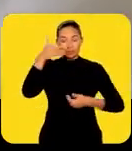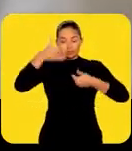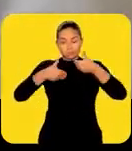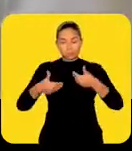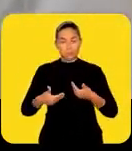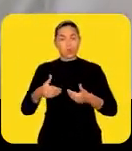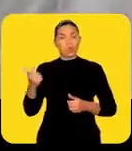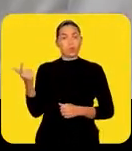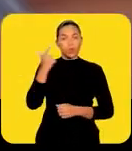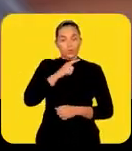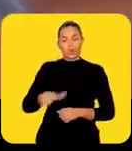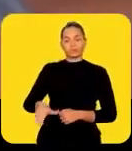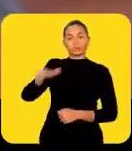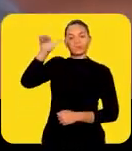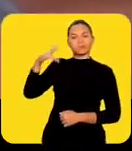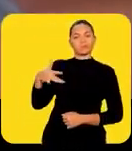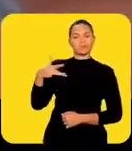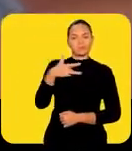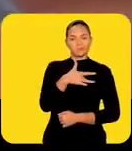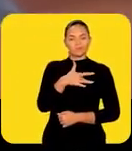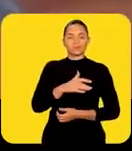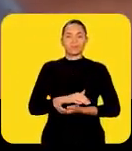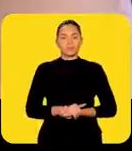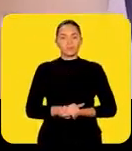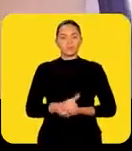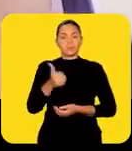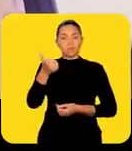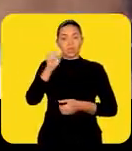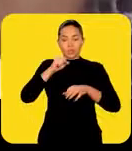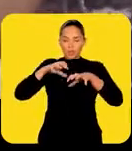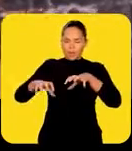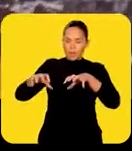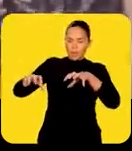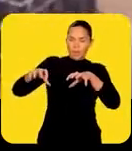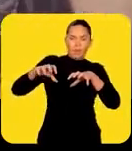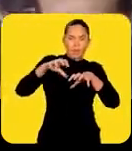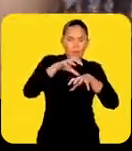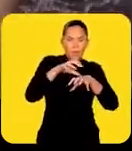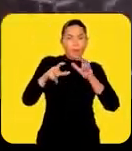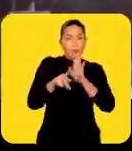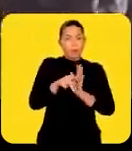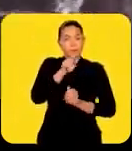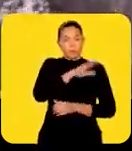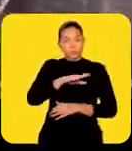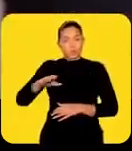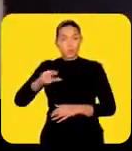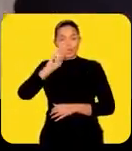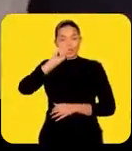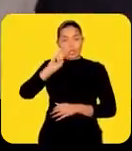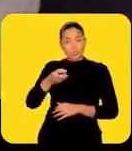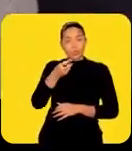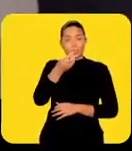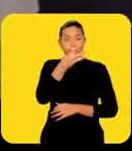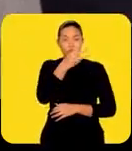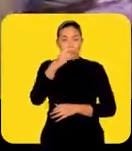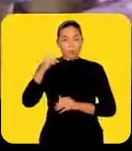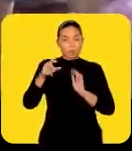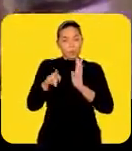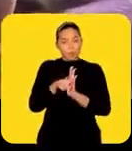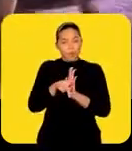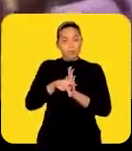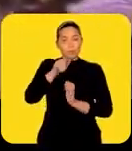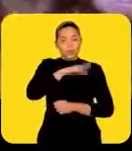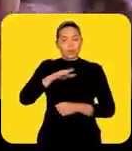bucal e as consultas para garantir um crescimento saudável. 18 núcleos de desenvolvimento infantil já fizeram